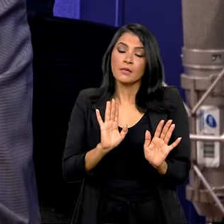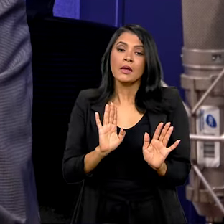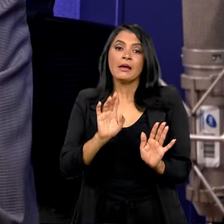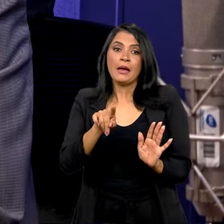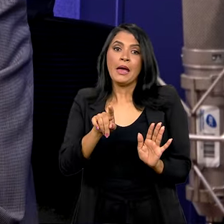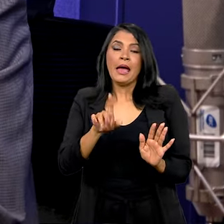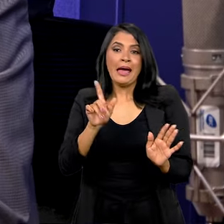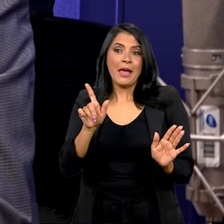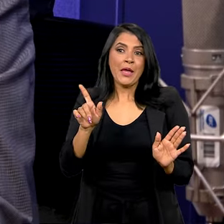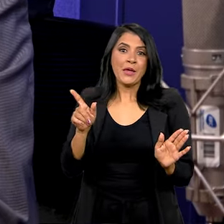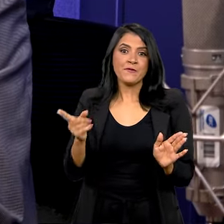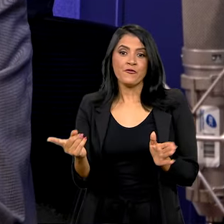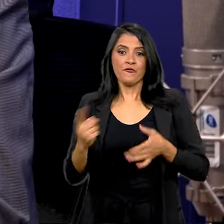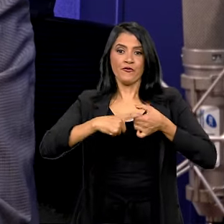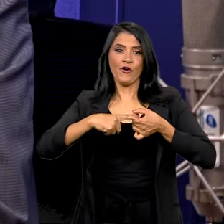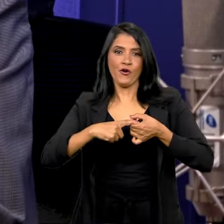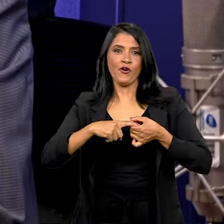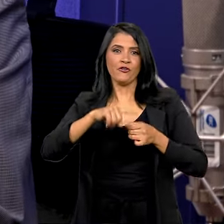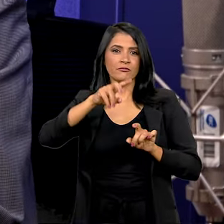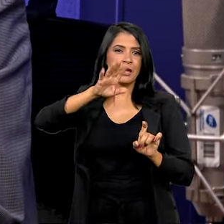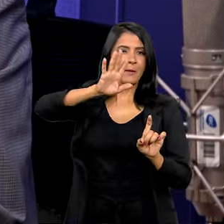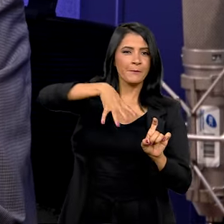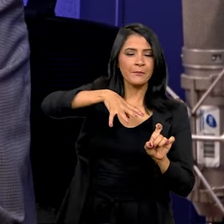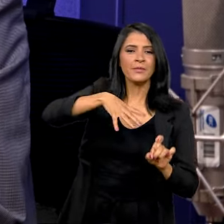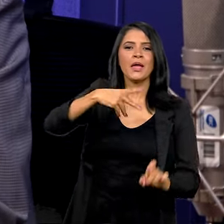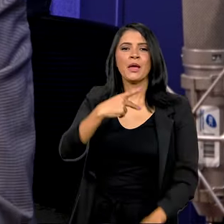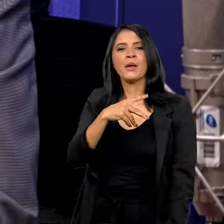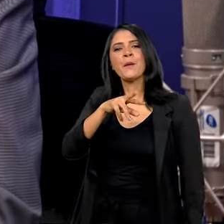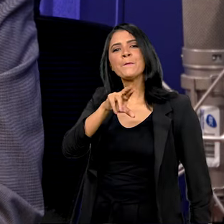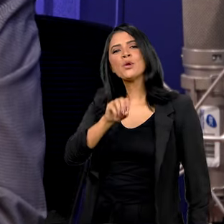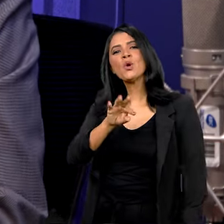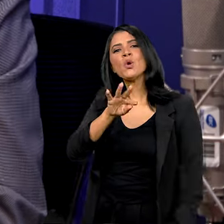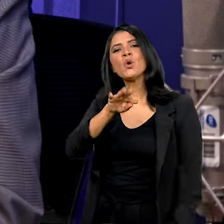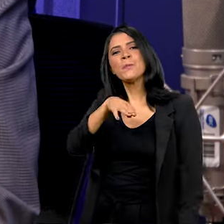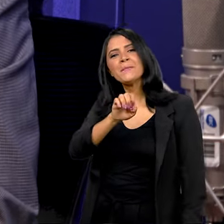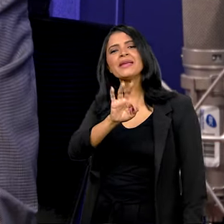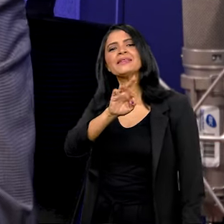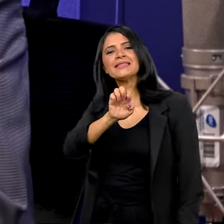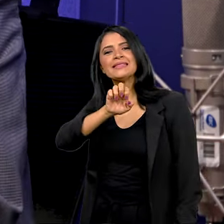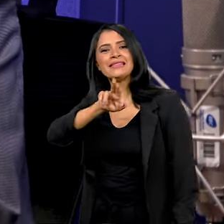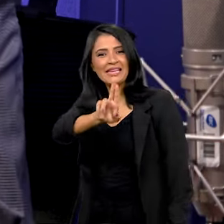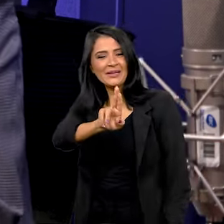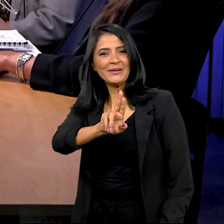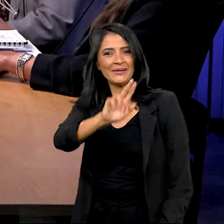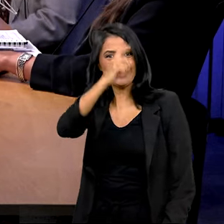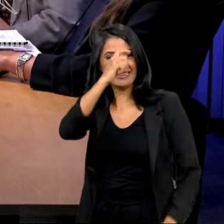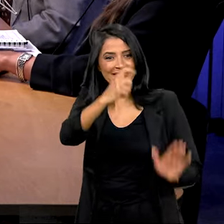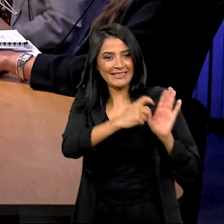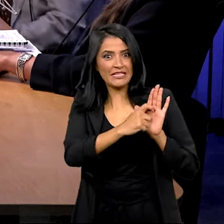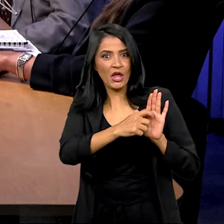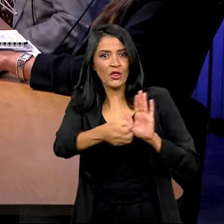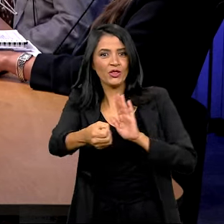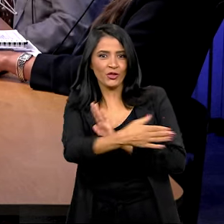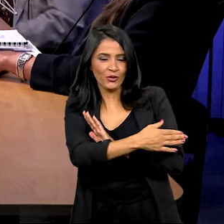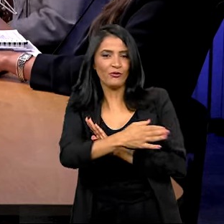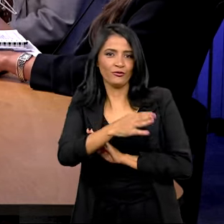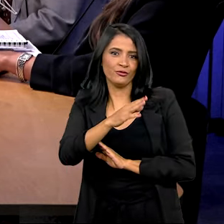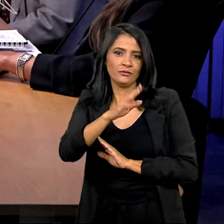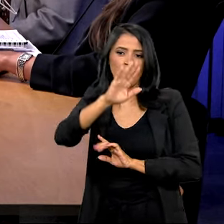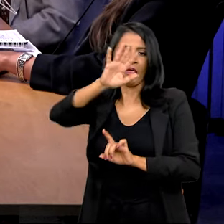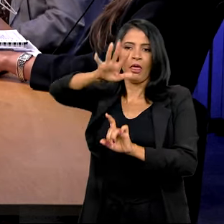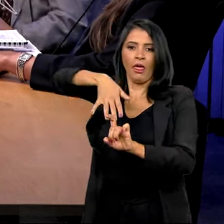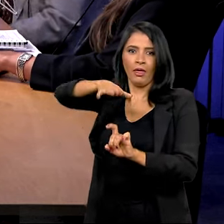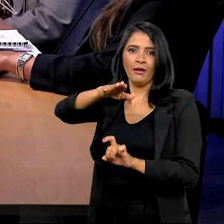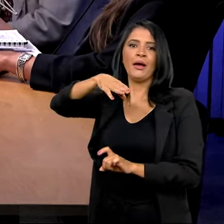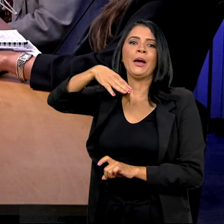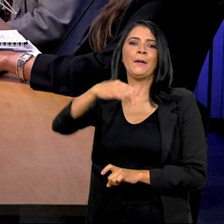definidor uma espécie de retomada do mito de prometeu né a inteligência artificial sendo o novo prometeu e tirando o